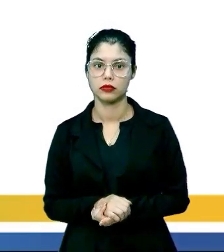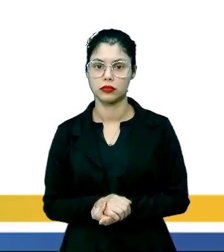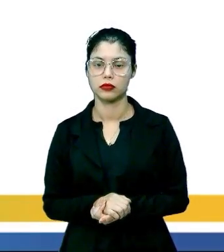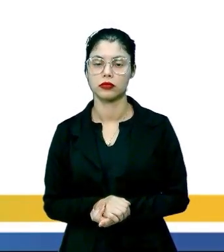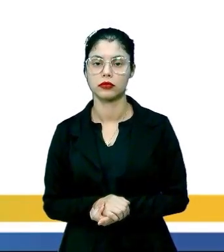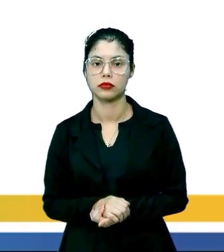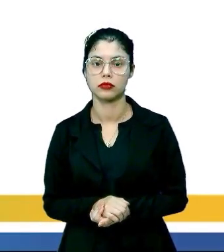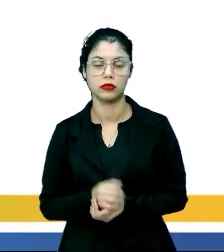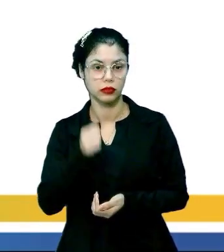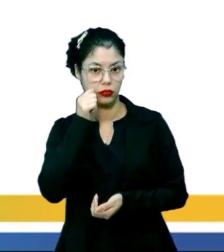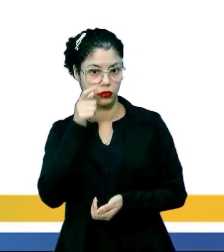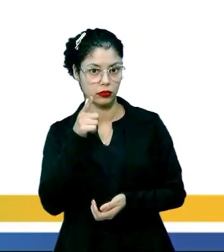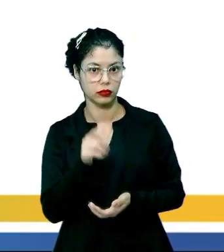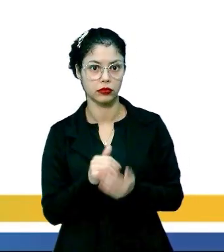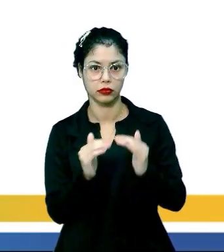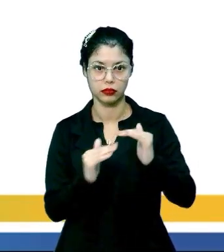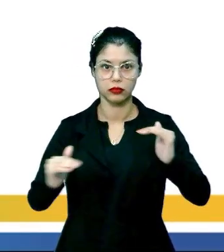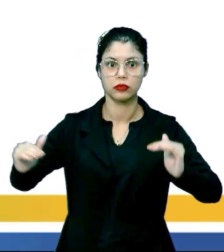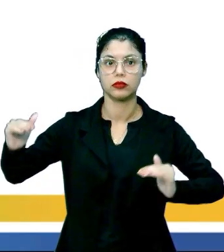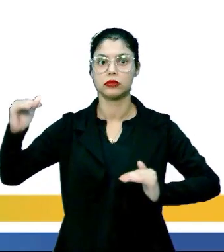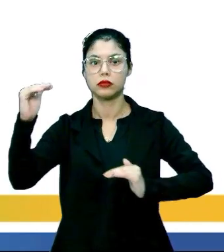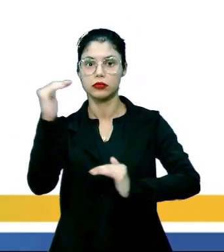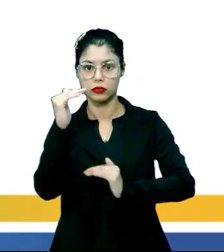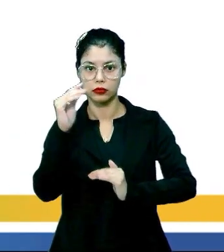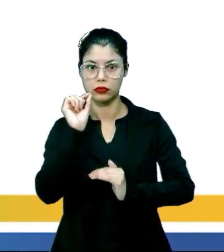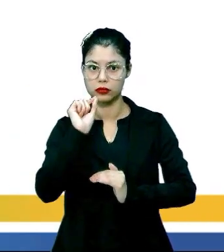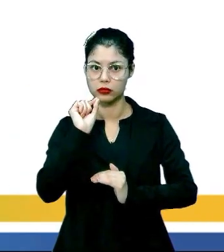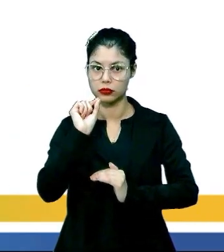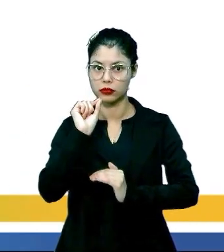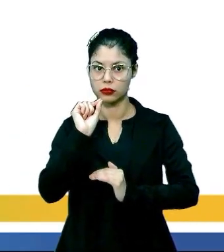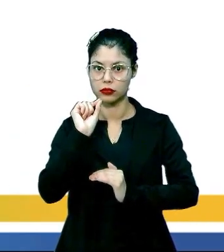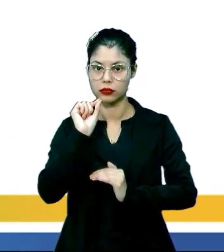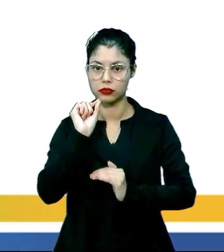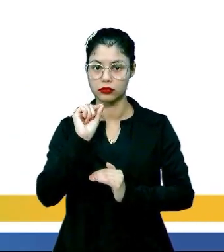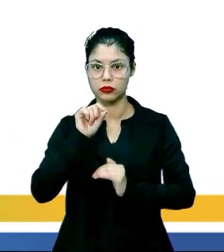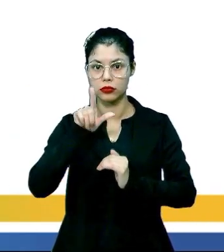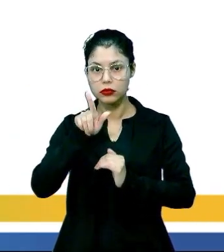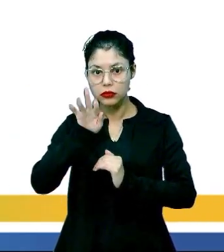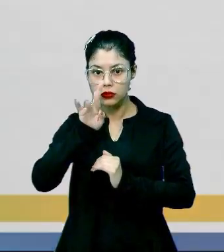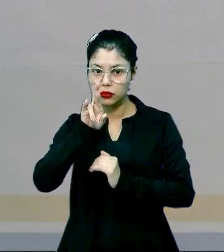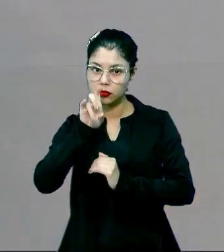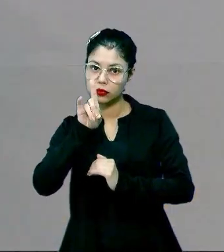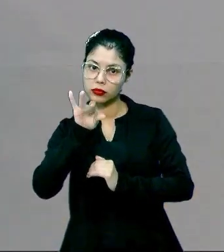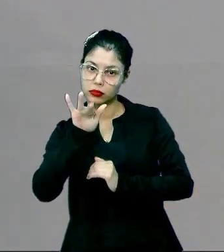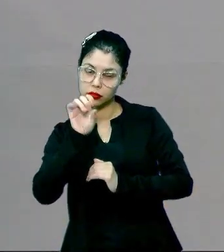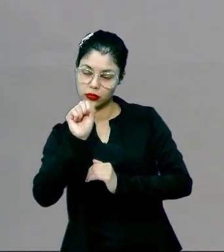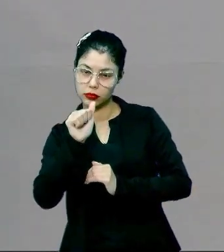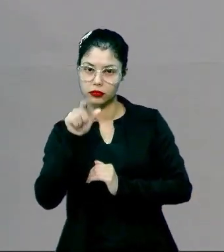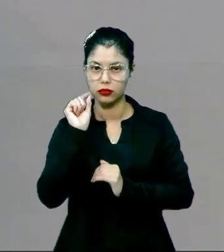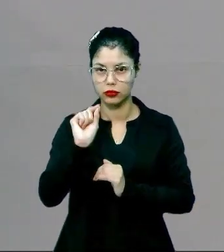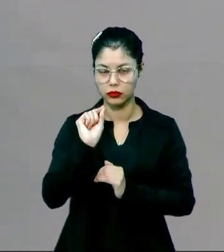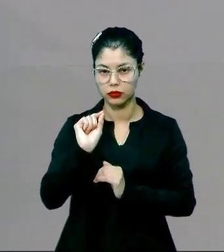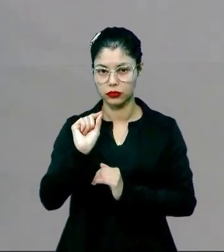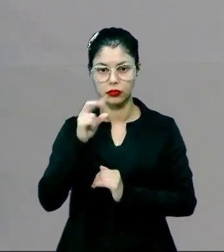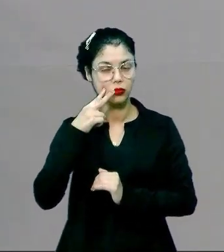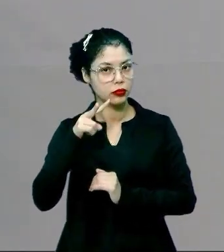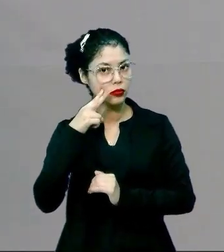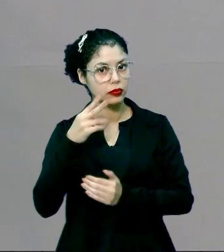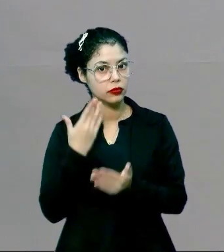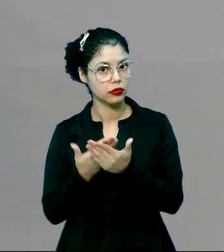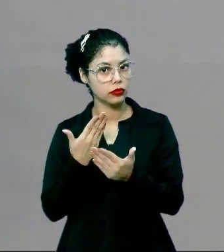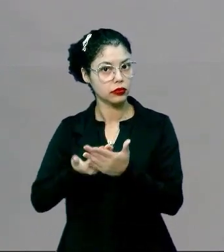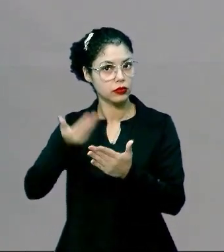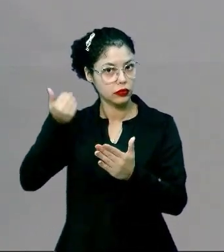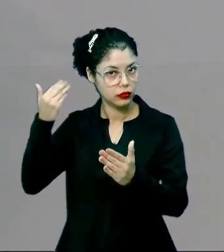tá? E prestando atenção em cima dos rins, elas aí são as glândulas suprarrenais. Isso aí a gente viu lá na